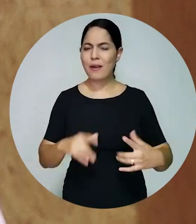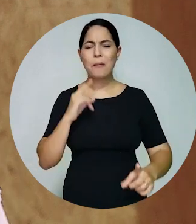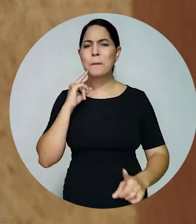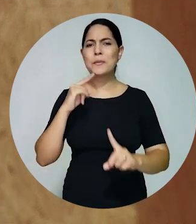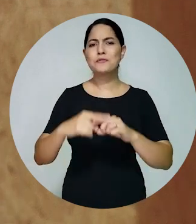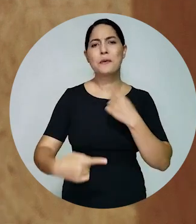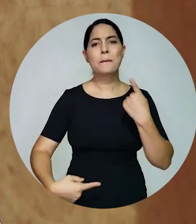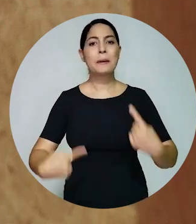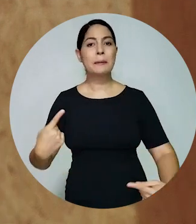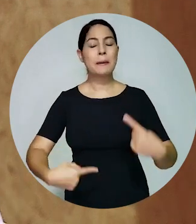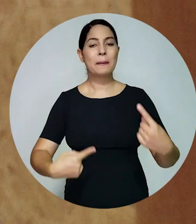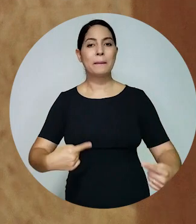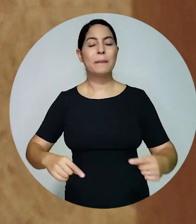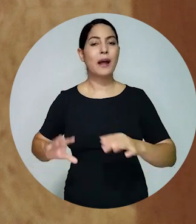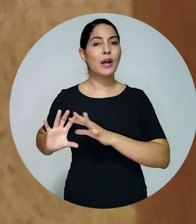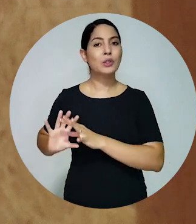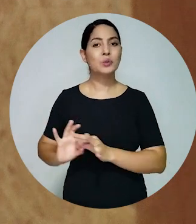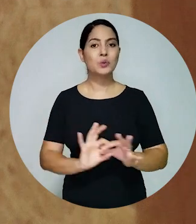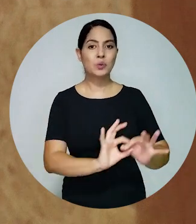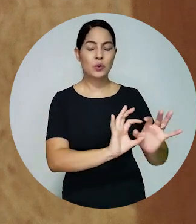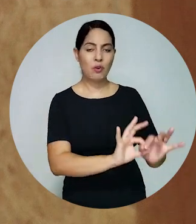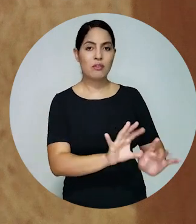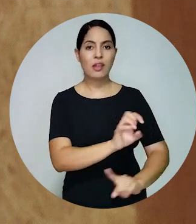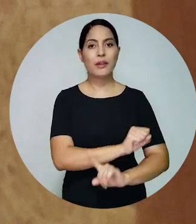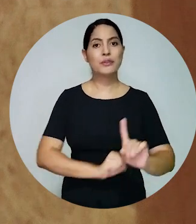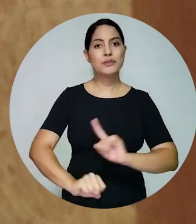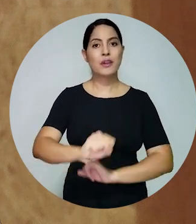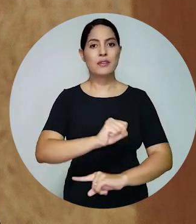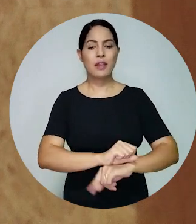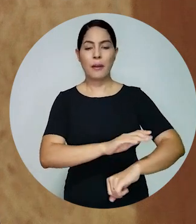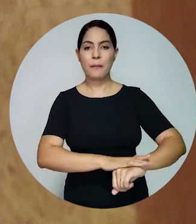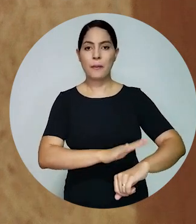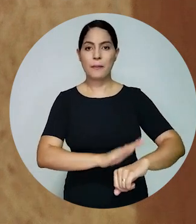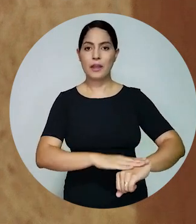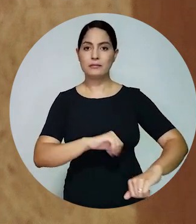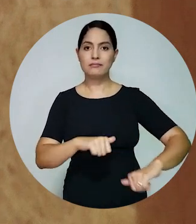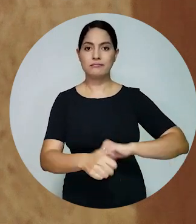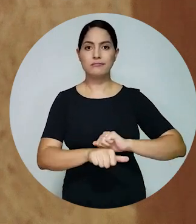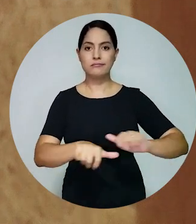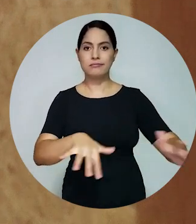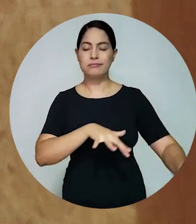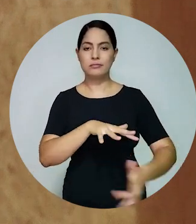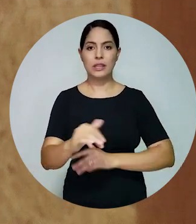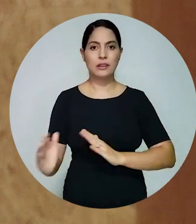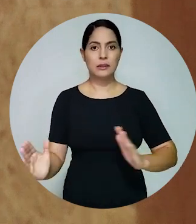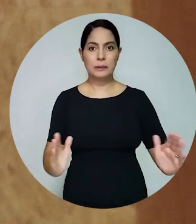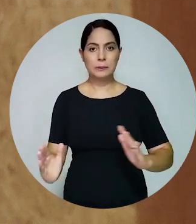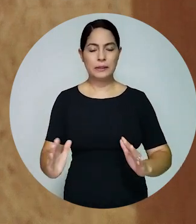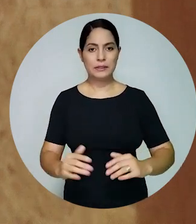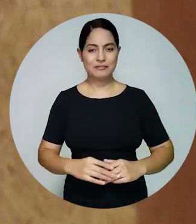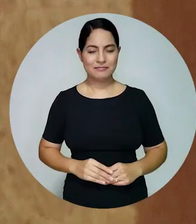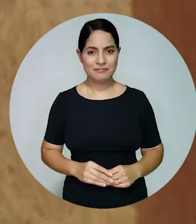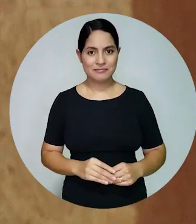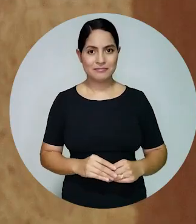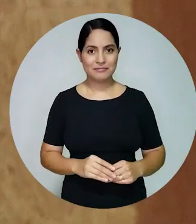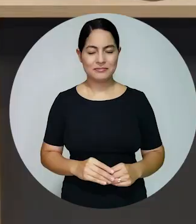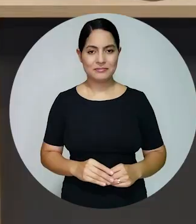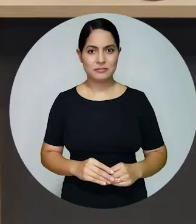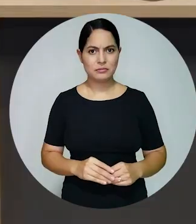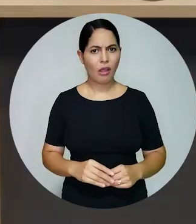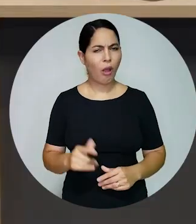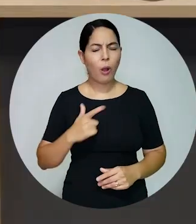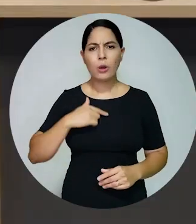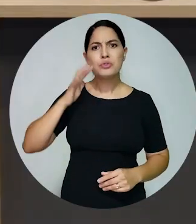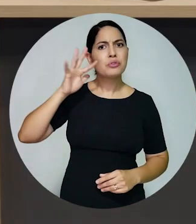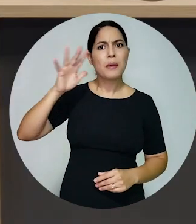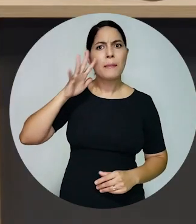O intuito foi fomentar a discussão voltada principalmente ao contexto social e pandêmico da Covid-19. Eu não